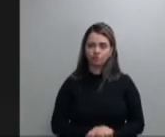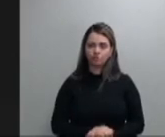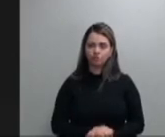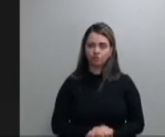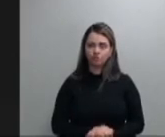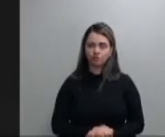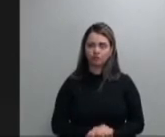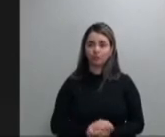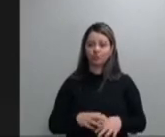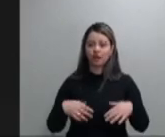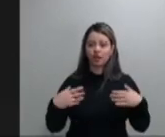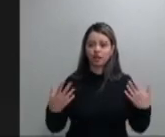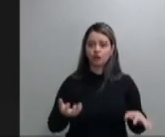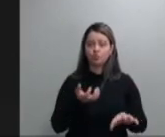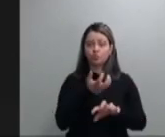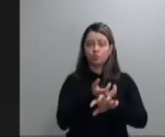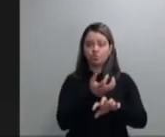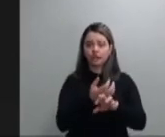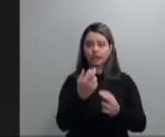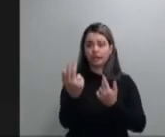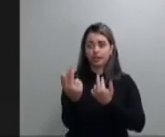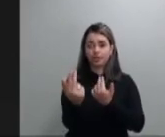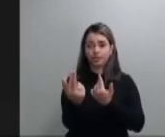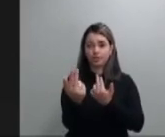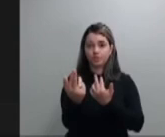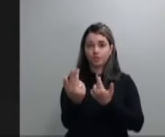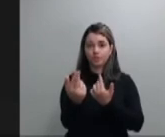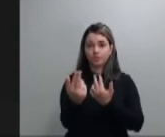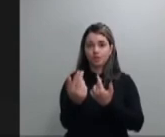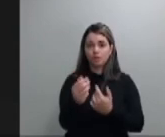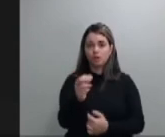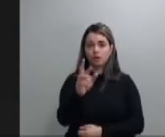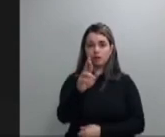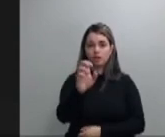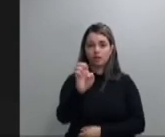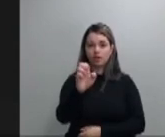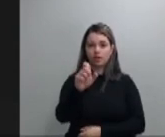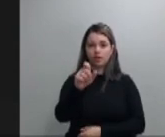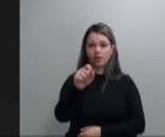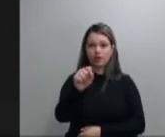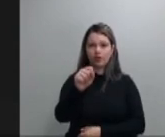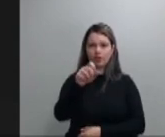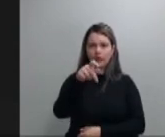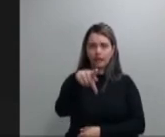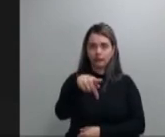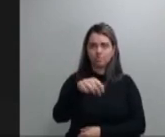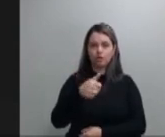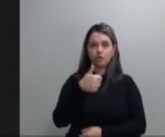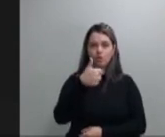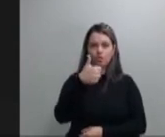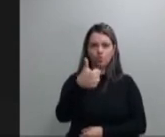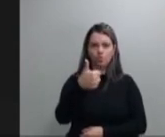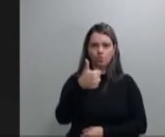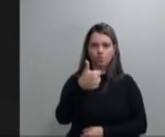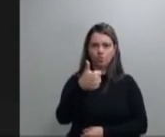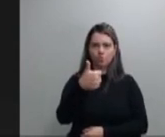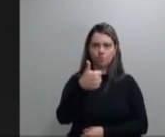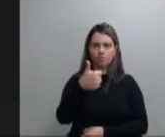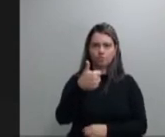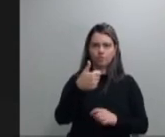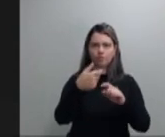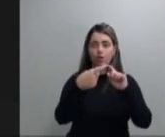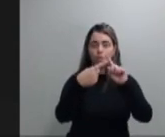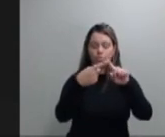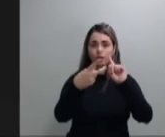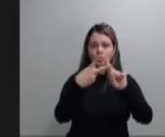são iguais eu estava dando uma conferida mas é isso mesmo então eu já chamo juntos os itens 1 e 2 da ministra